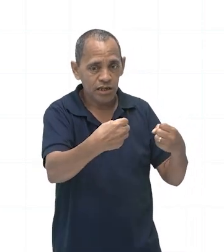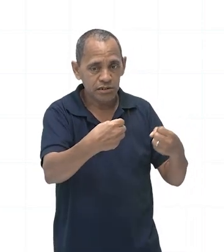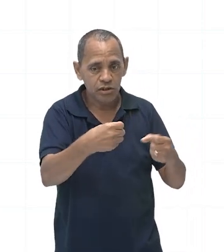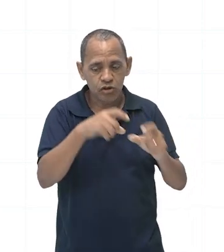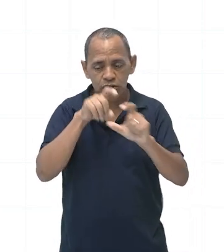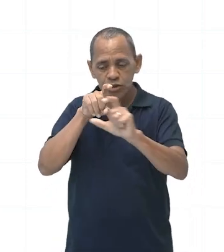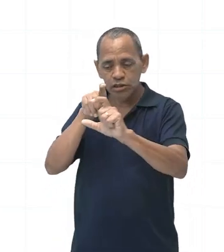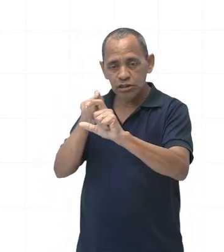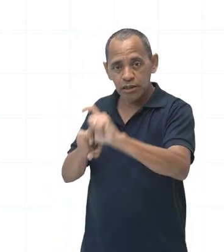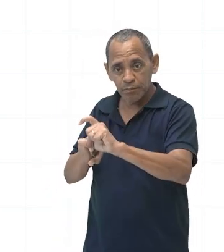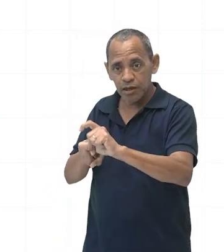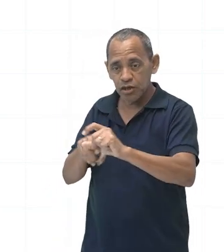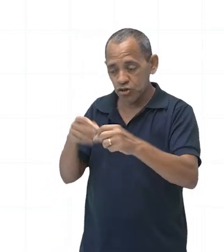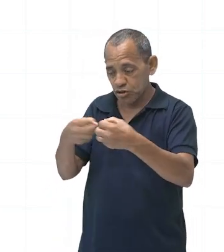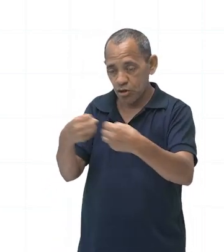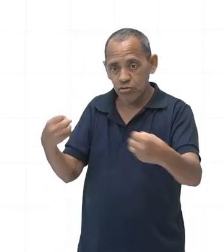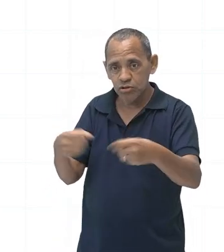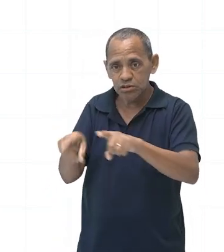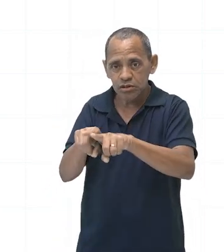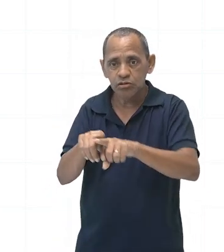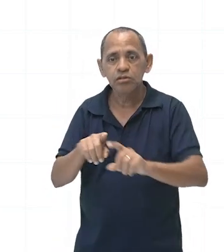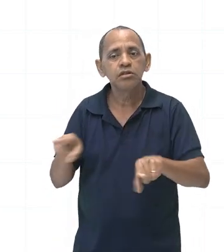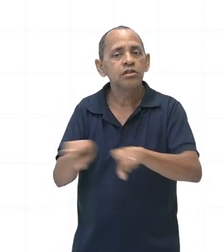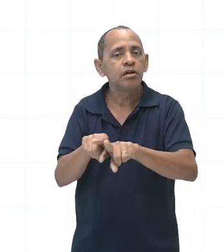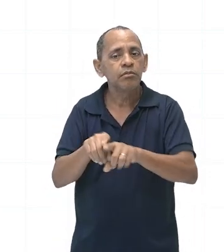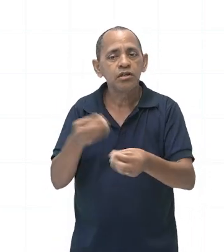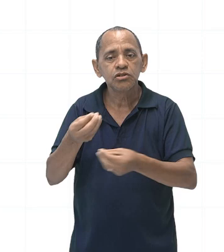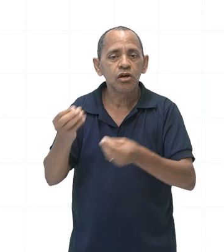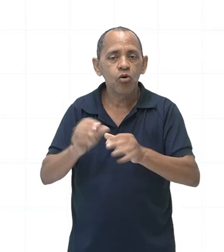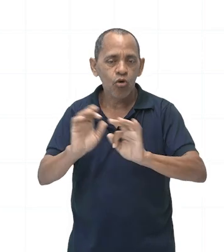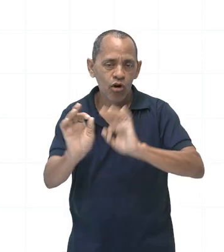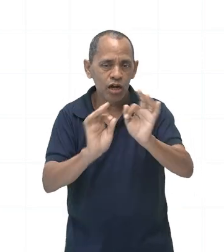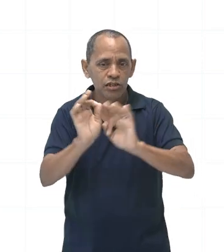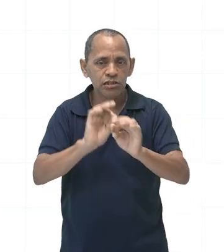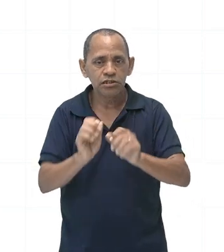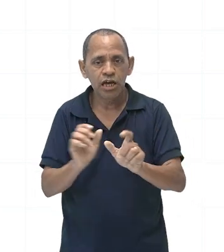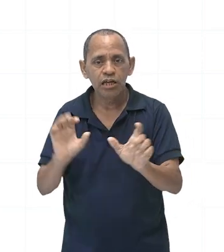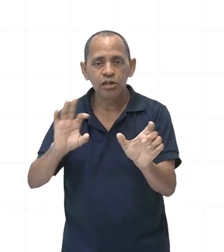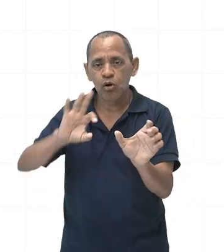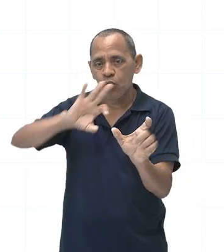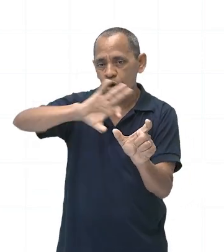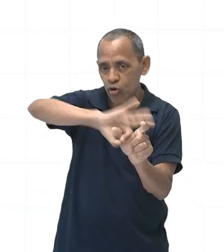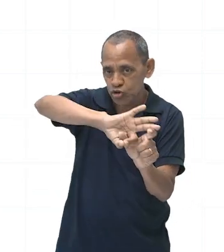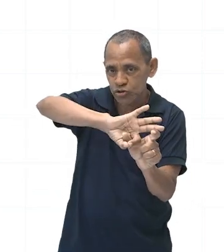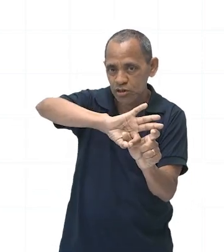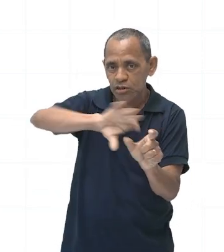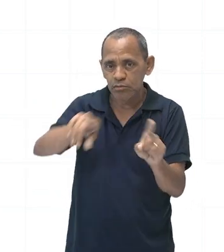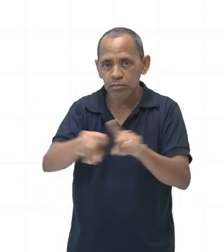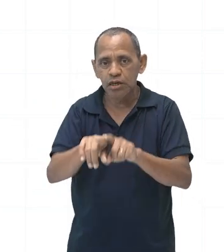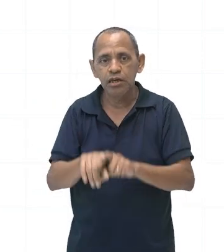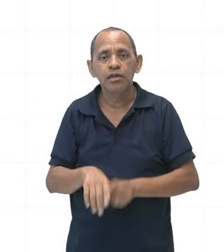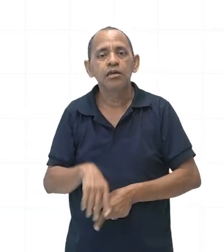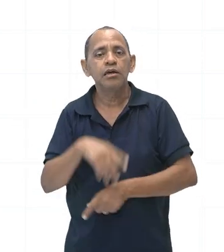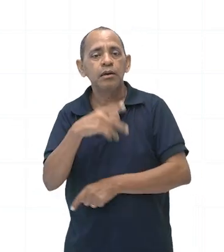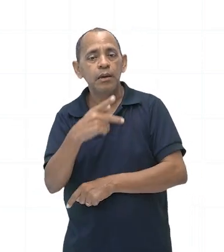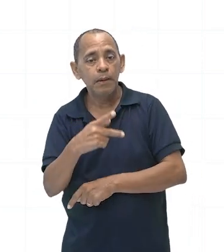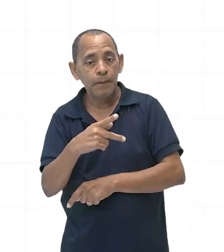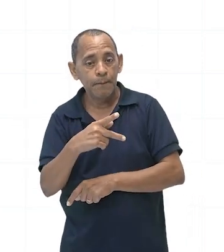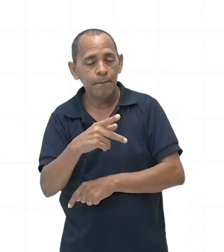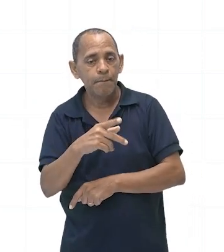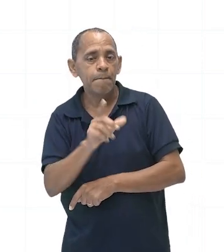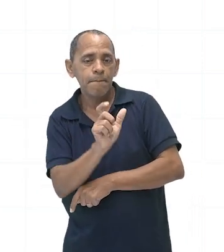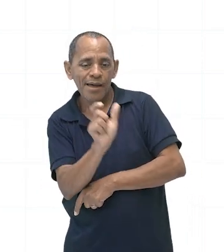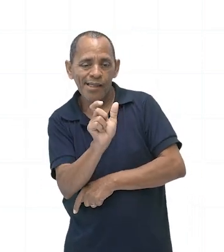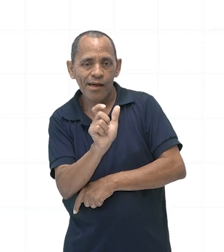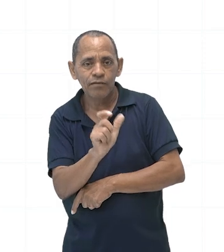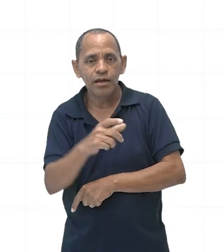são tão graves. Elas também são regidas por uma conjunção, que é o meu que. O que nós veremos que